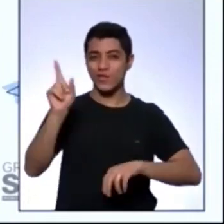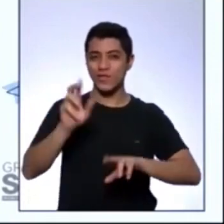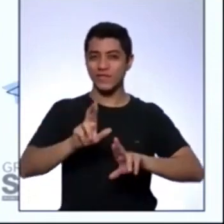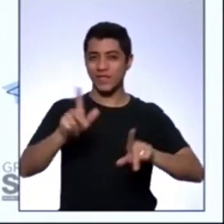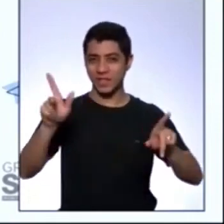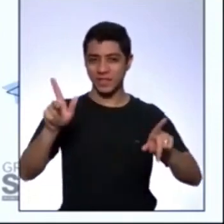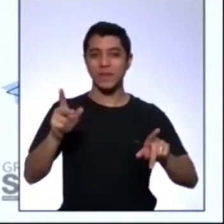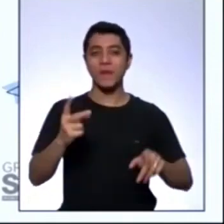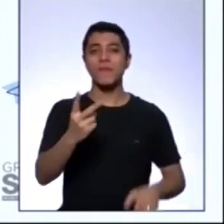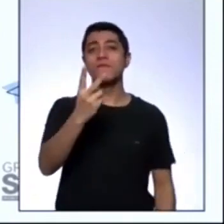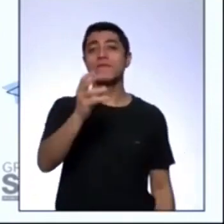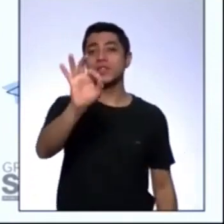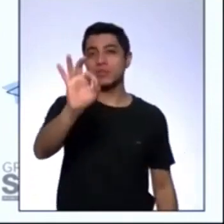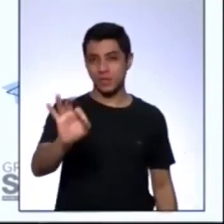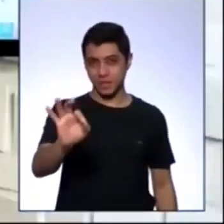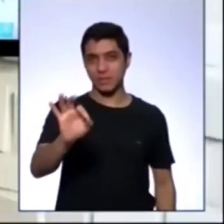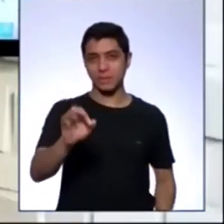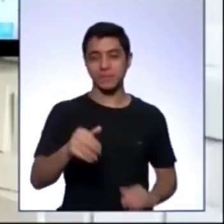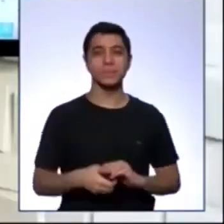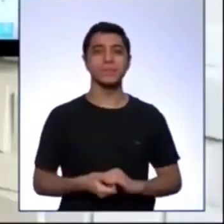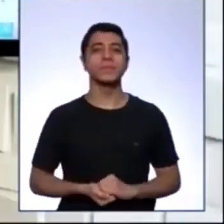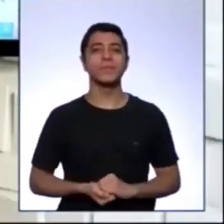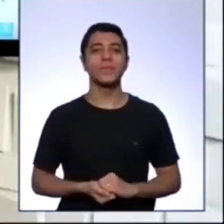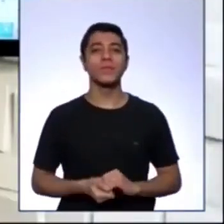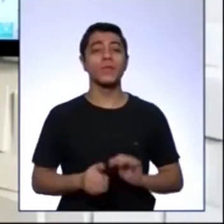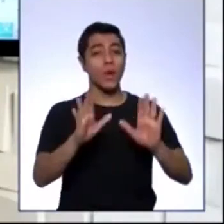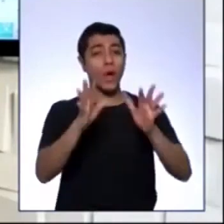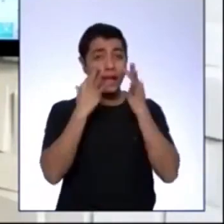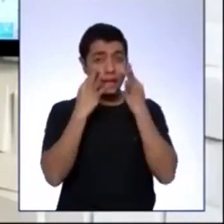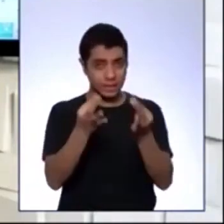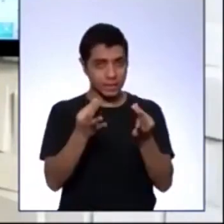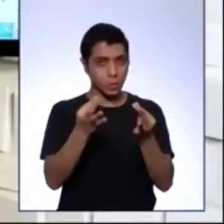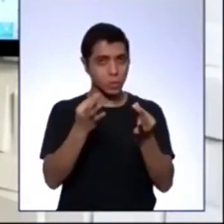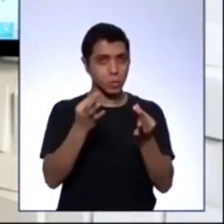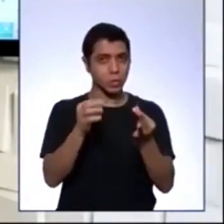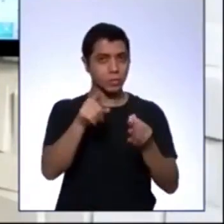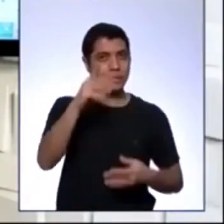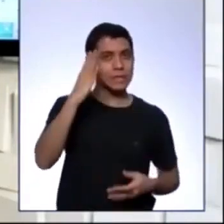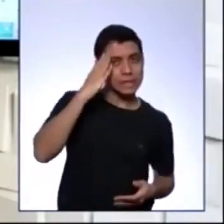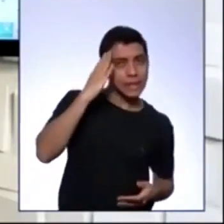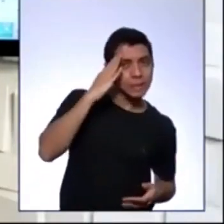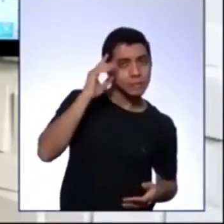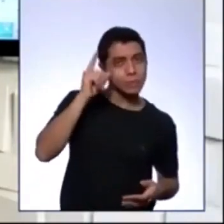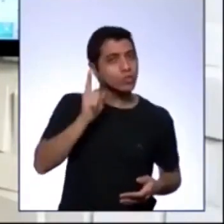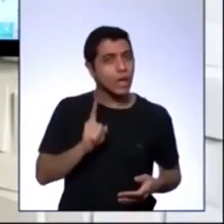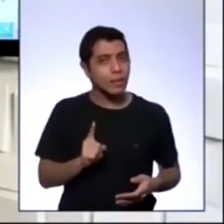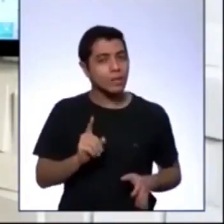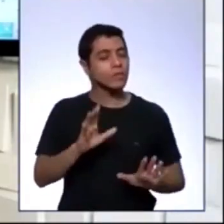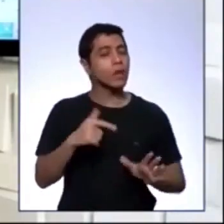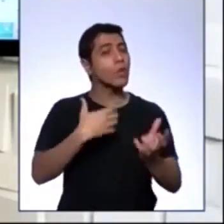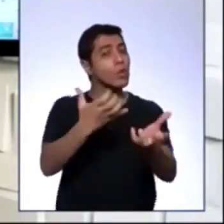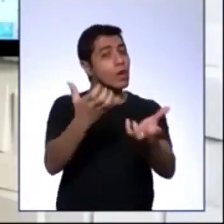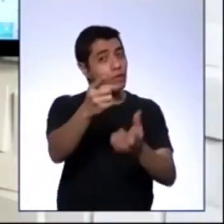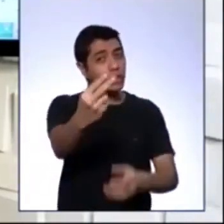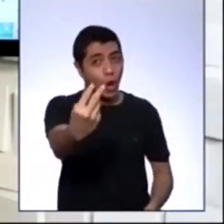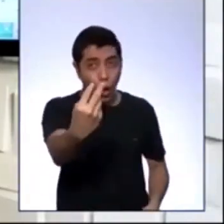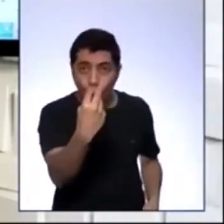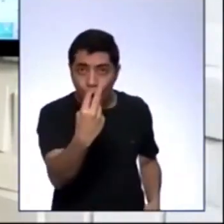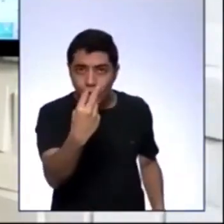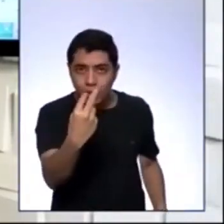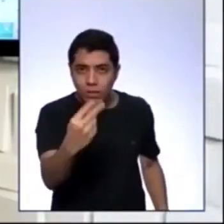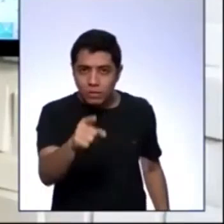Vinte por cento gente presta atenção aqui não sei se você sabe por isso que eu quero que olha na minha cara você